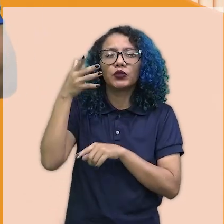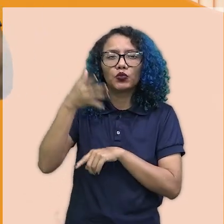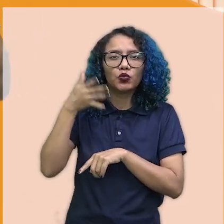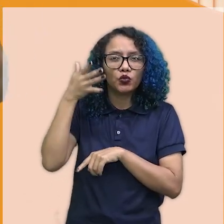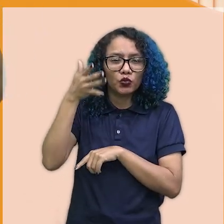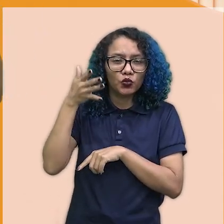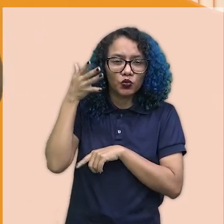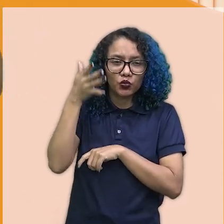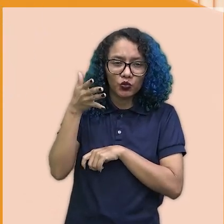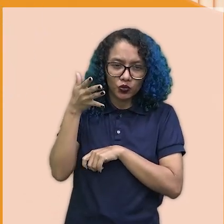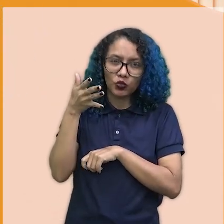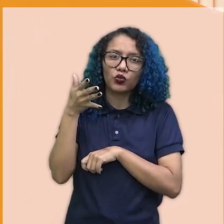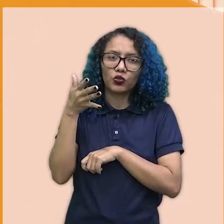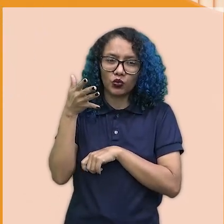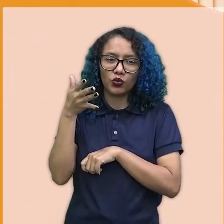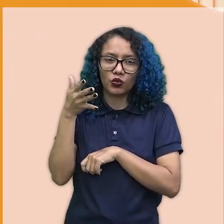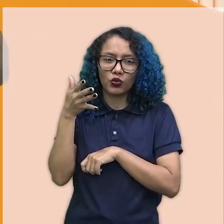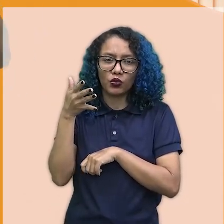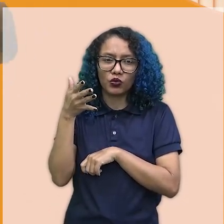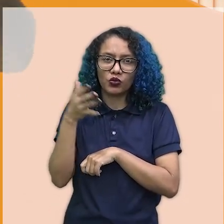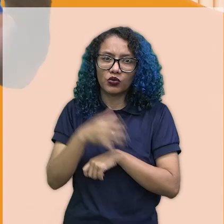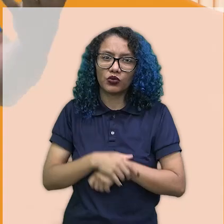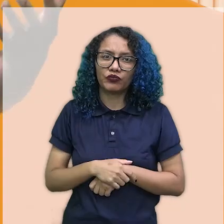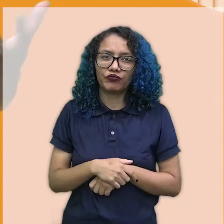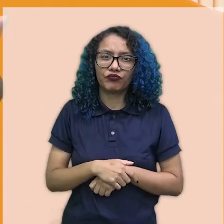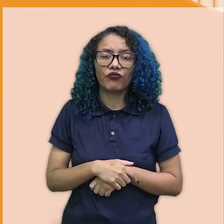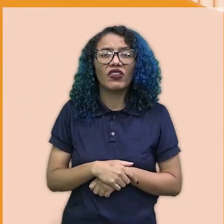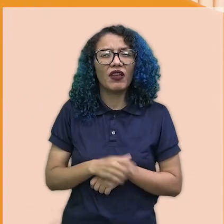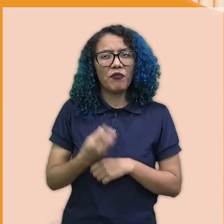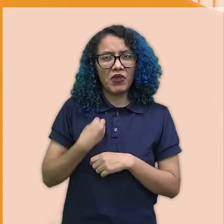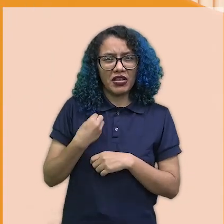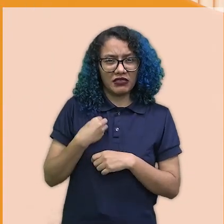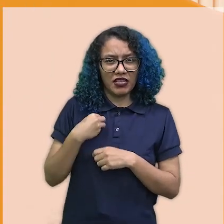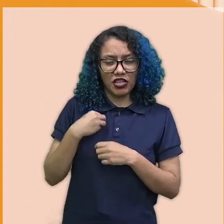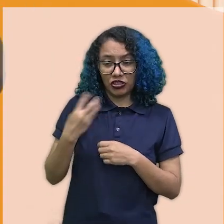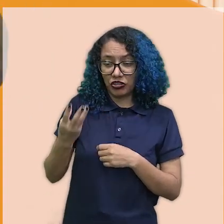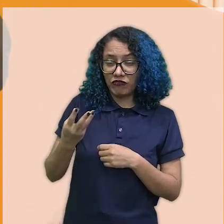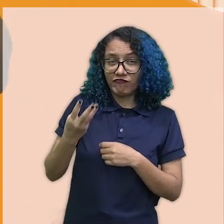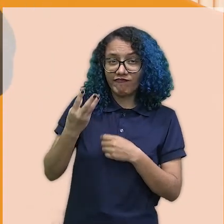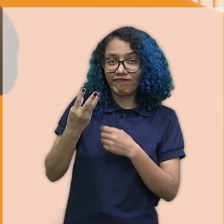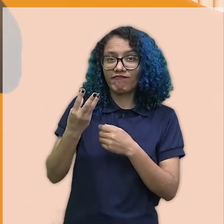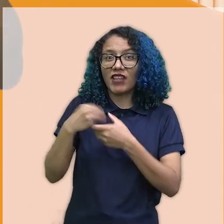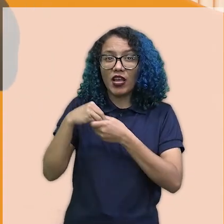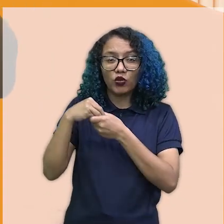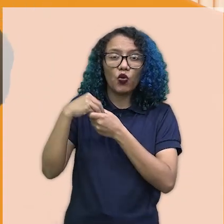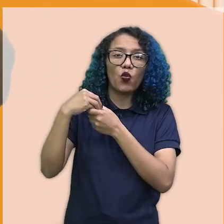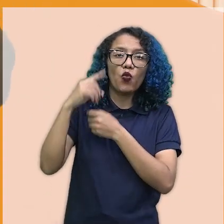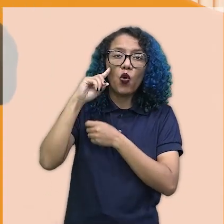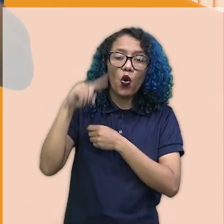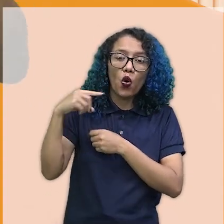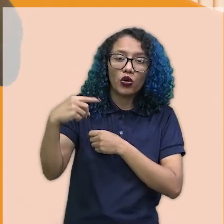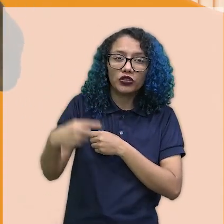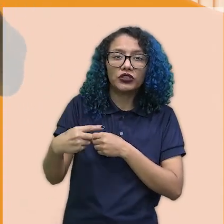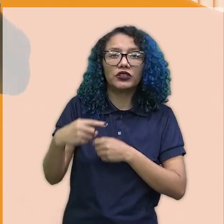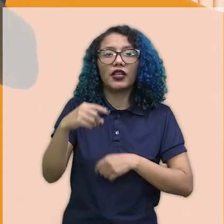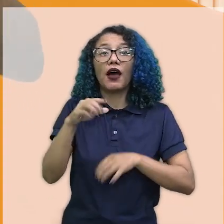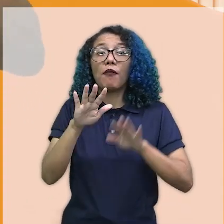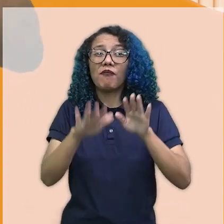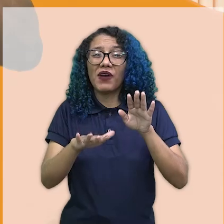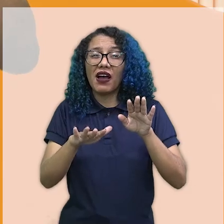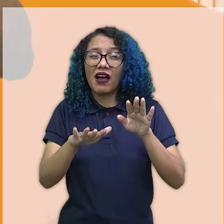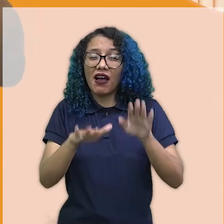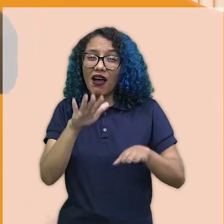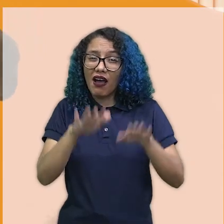discursos, né, que são colocados até na vida cotidiana mesmo, e que nós não percebemos que muitas vezes são